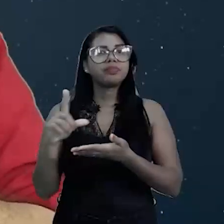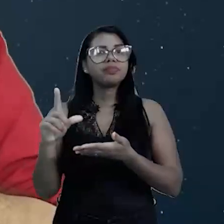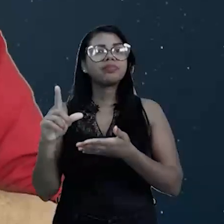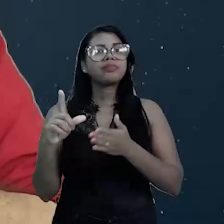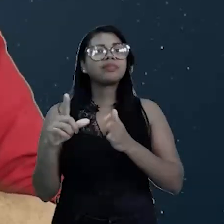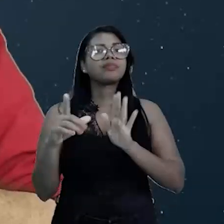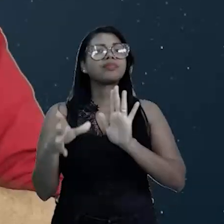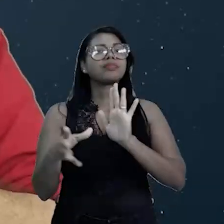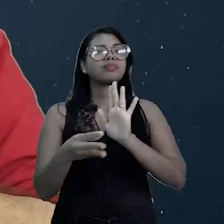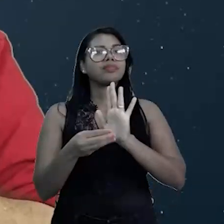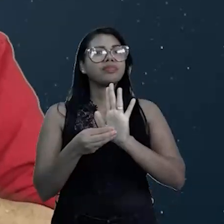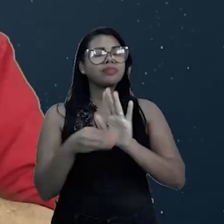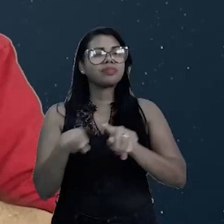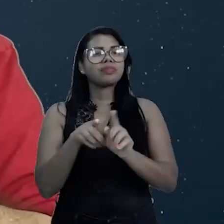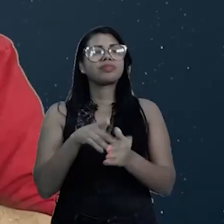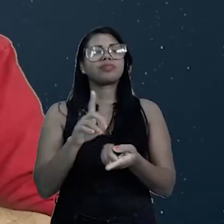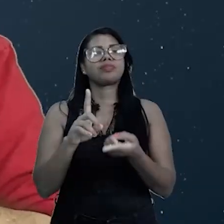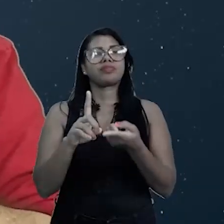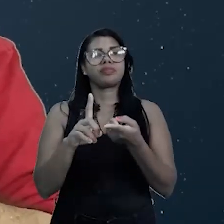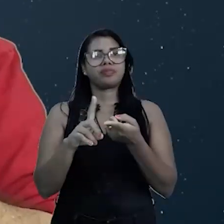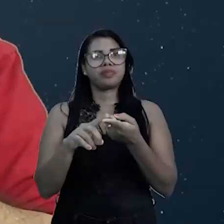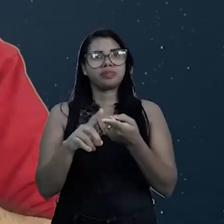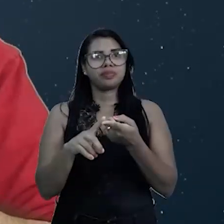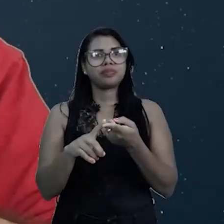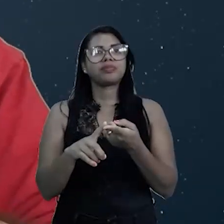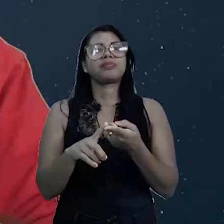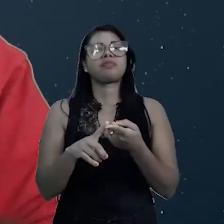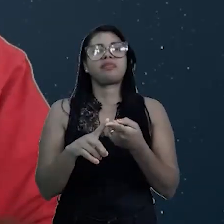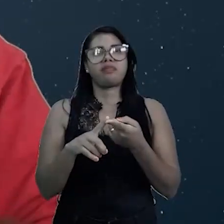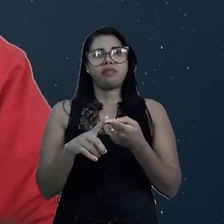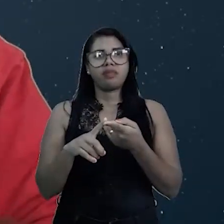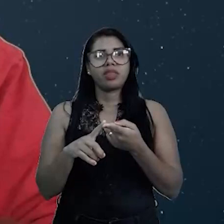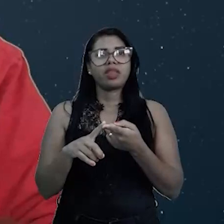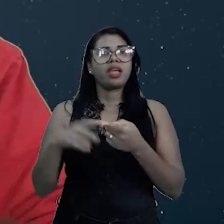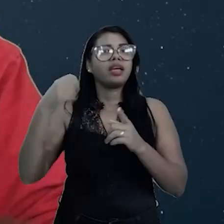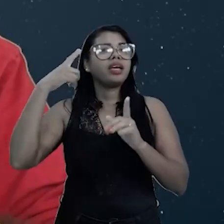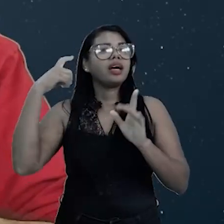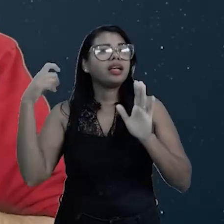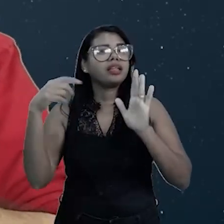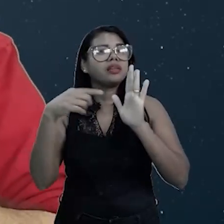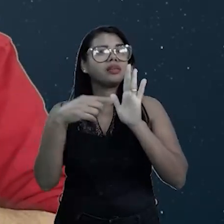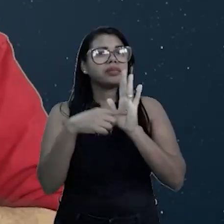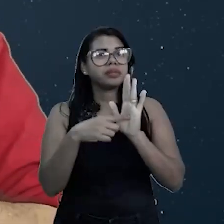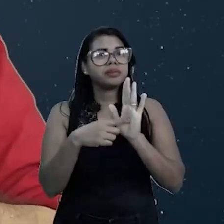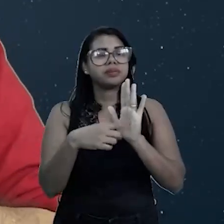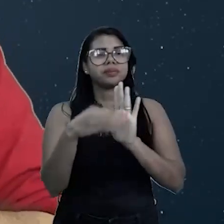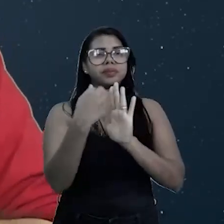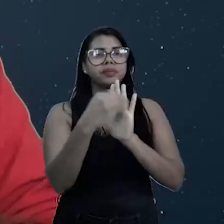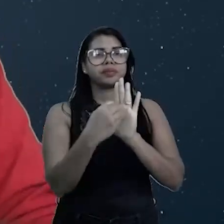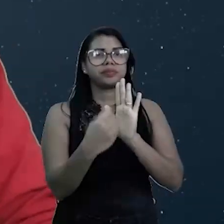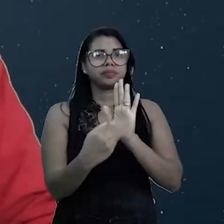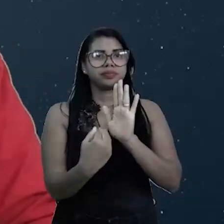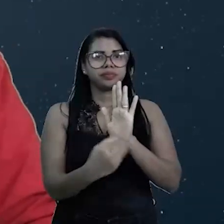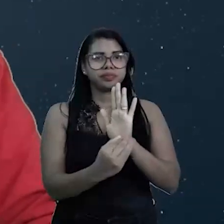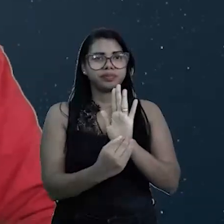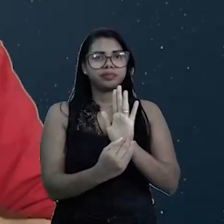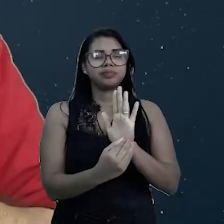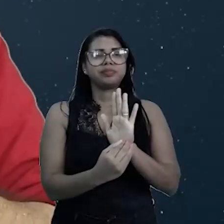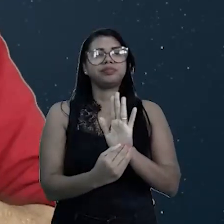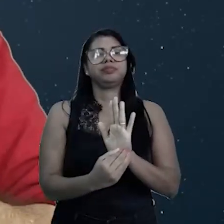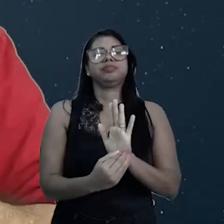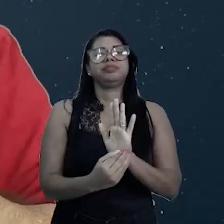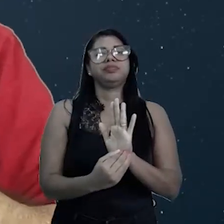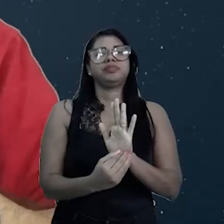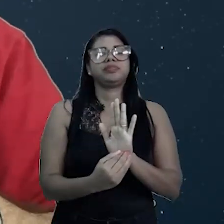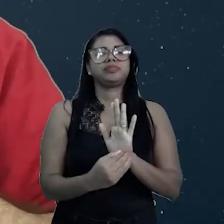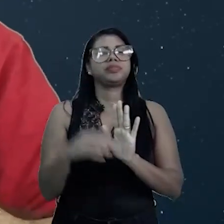assonâncias, tá? Paranomásia e onomatopeia. Então, são consideradas figuras de som.